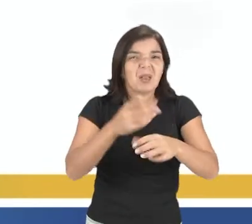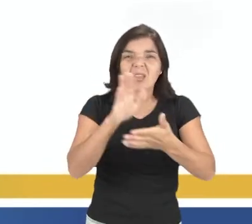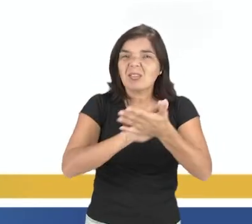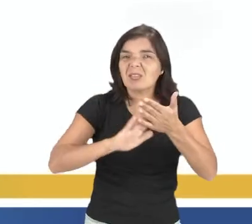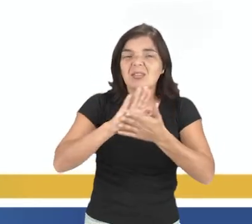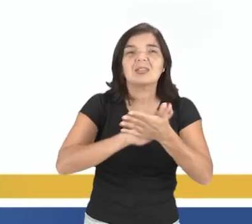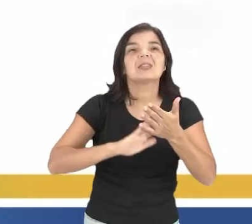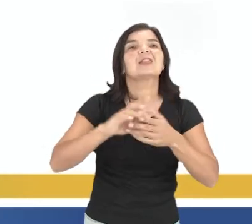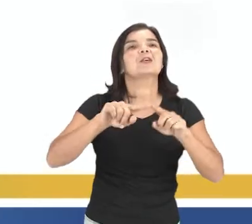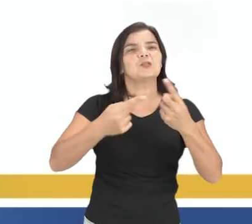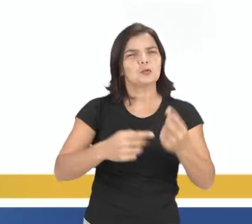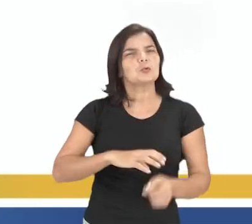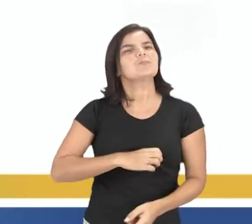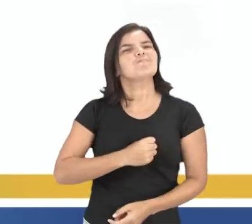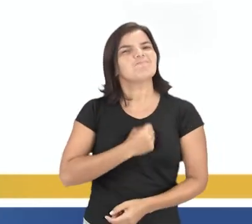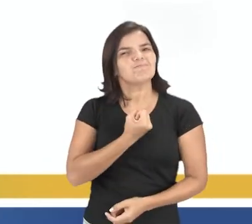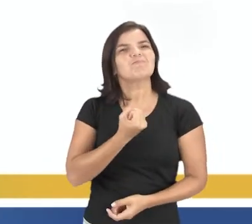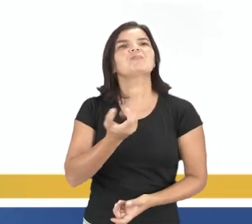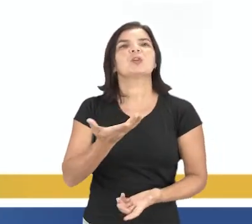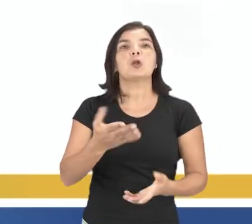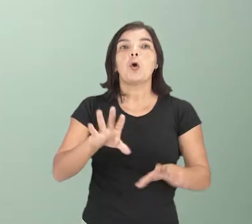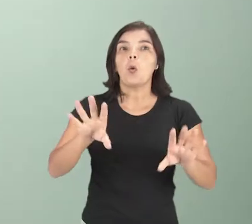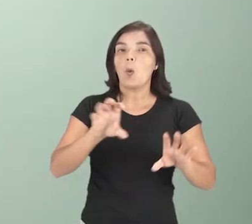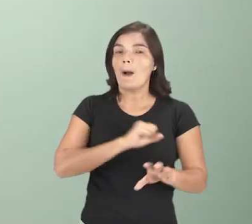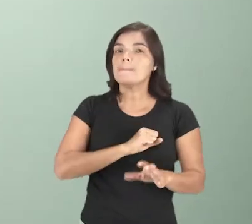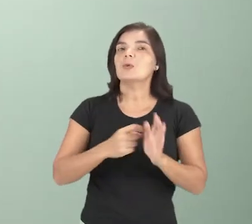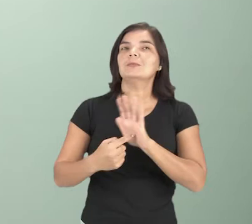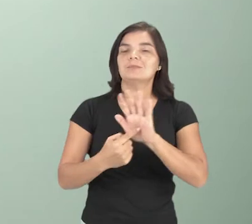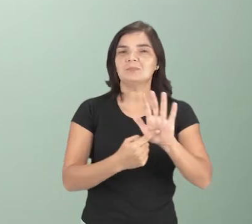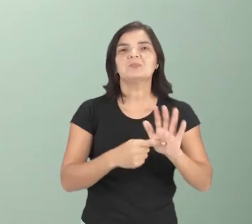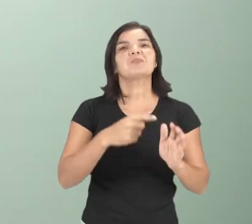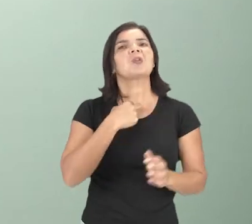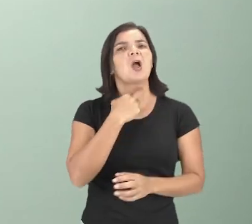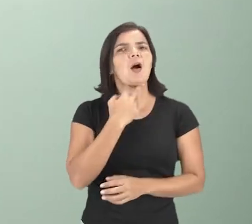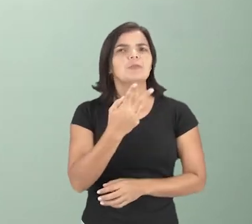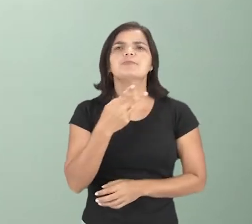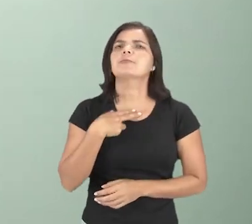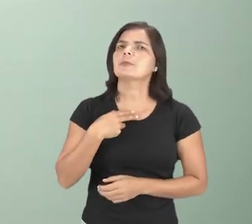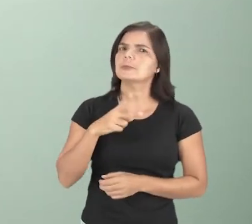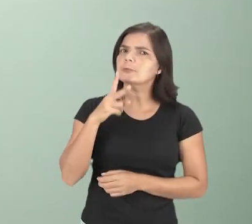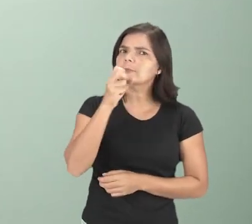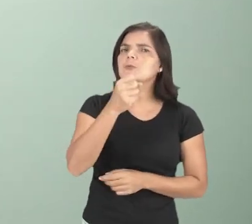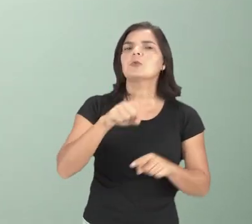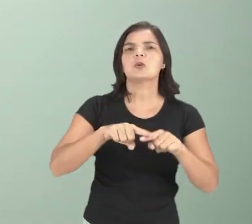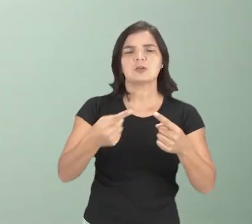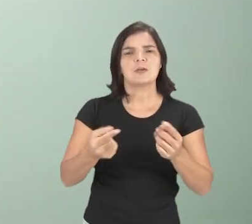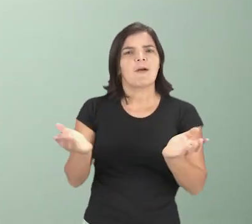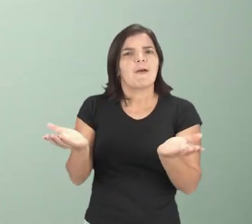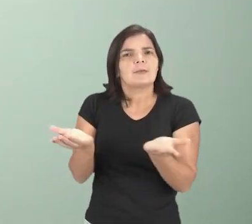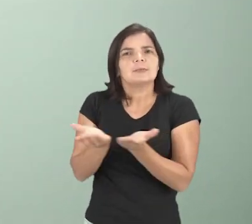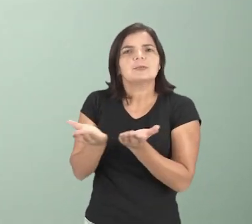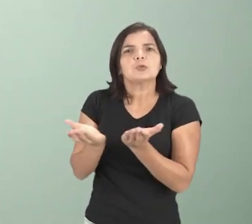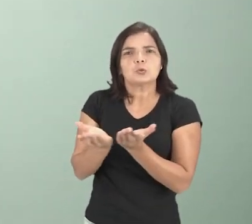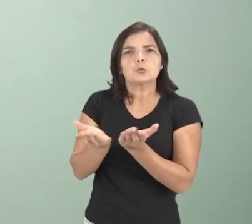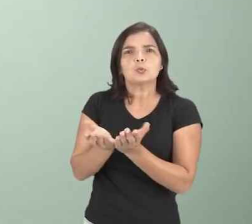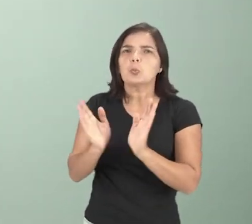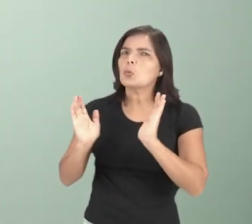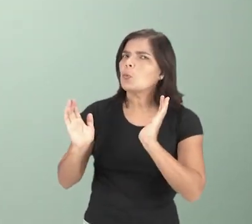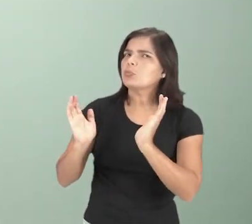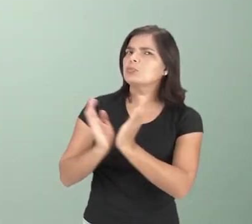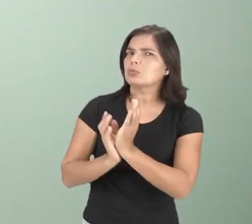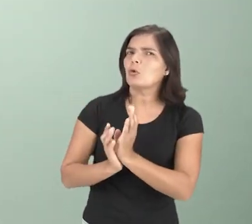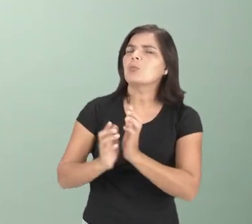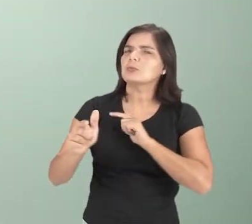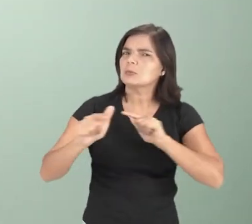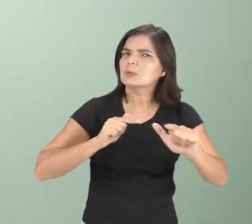sobre pedra, do rancor o amor lhe sampleia. Então veja que é uma voz muito forte, exatamente da classe trabalhadora, né? Do sujeito,